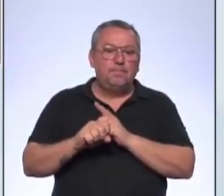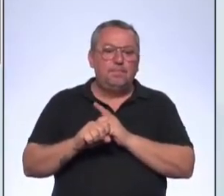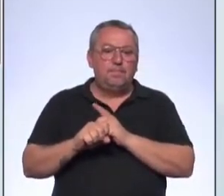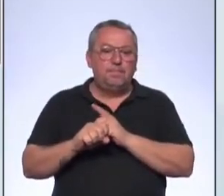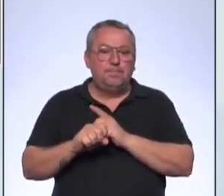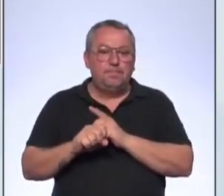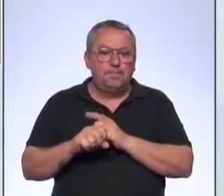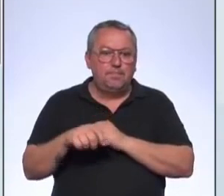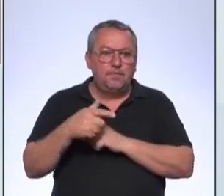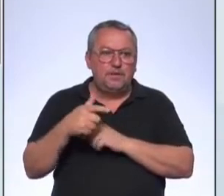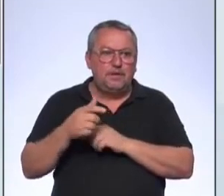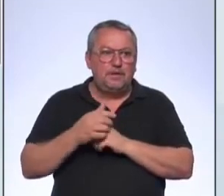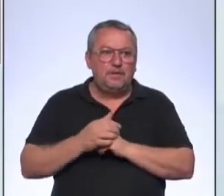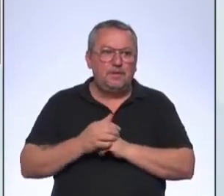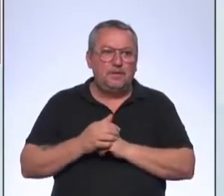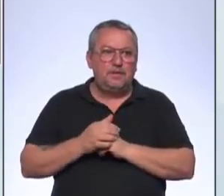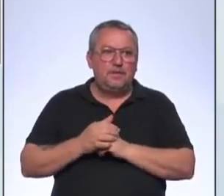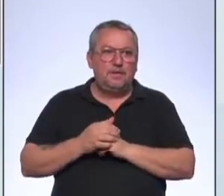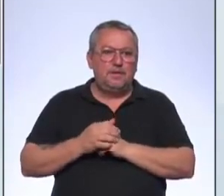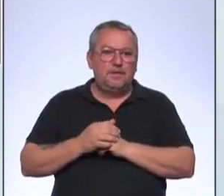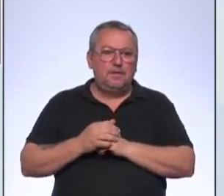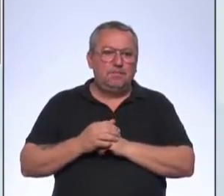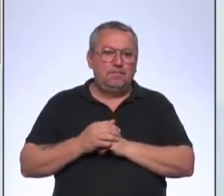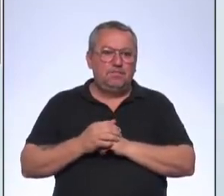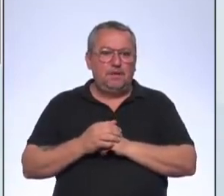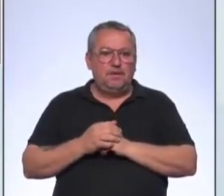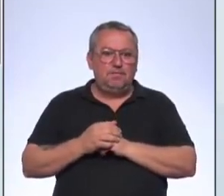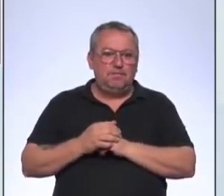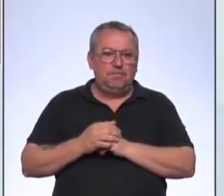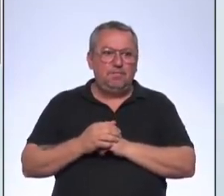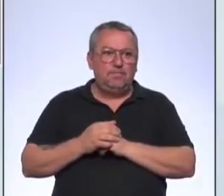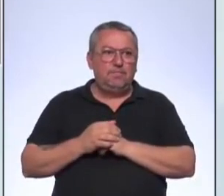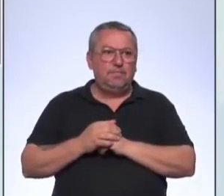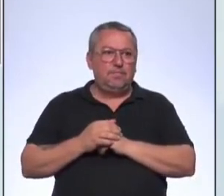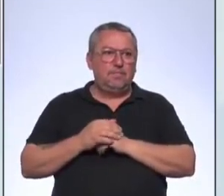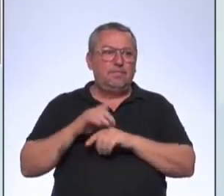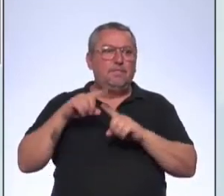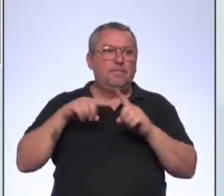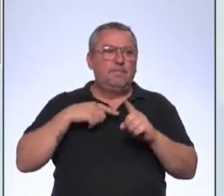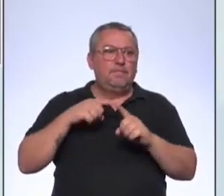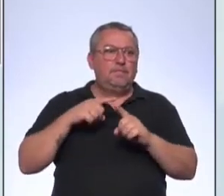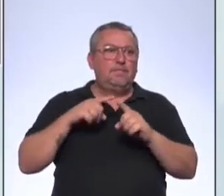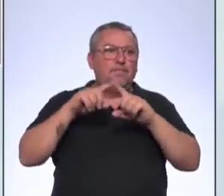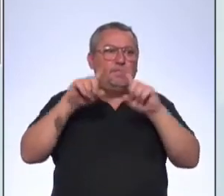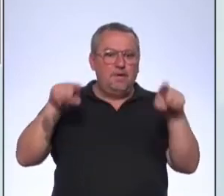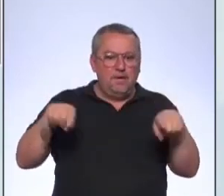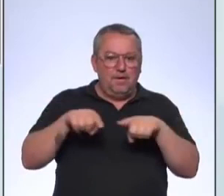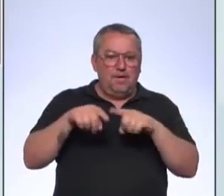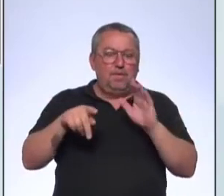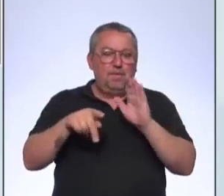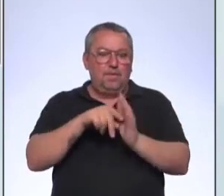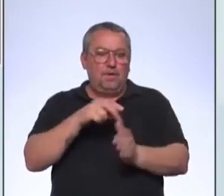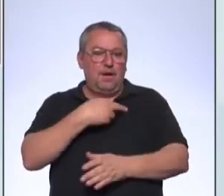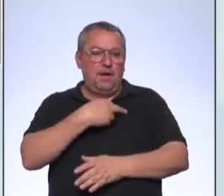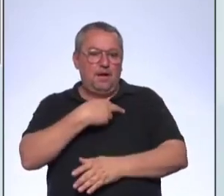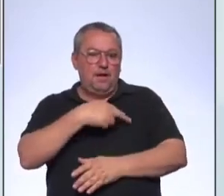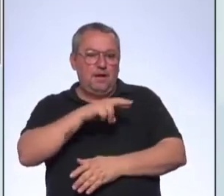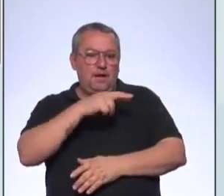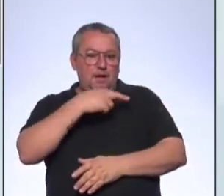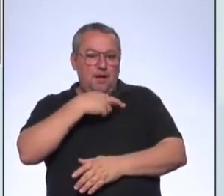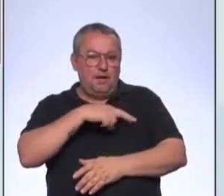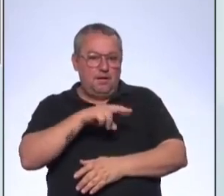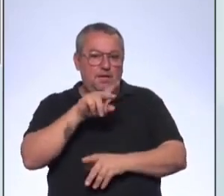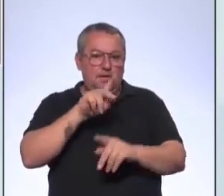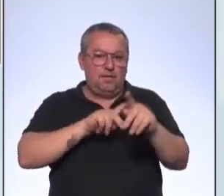não está aqui na imagem, mas é um templo de Tikal, é uma imagem religiosa dos